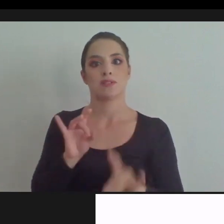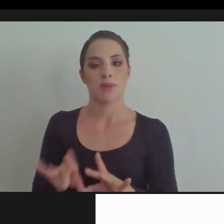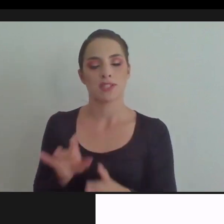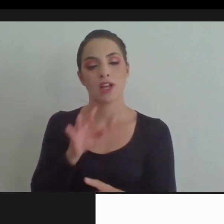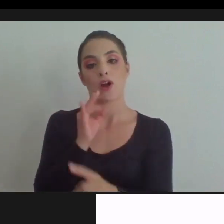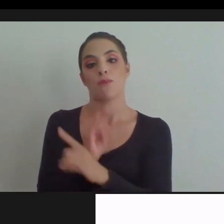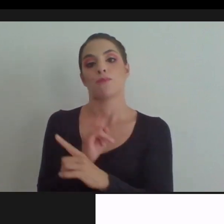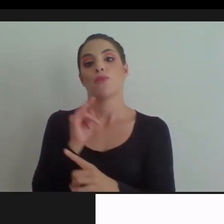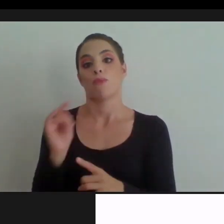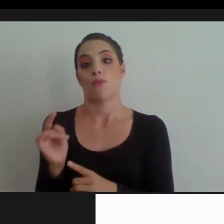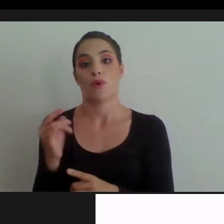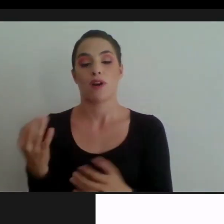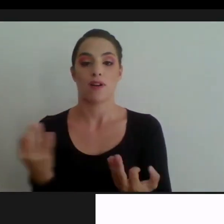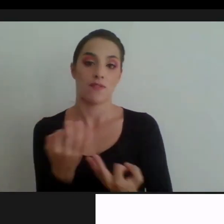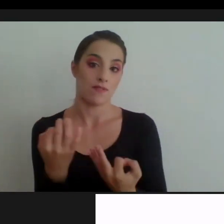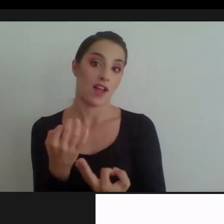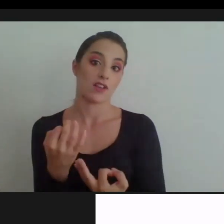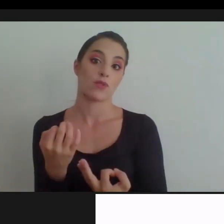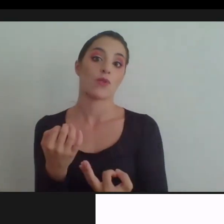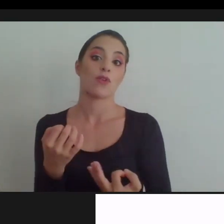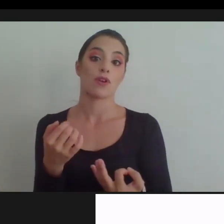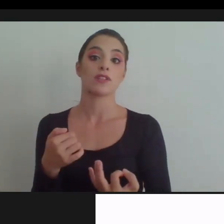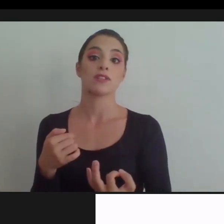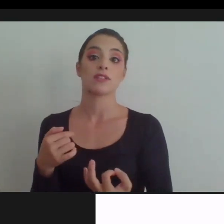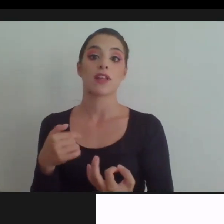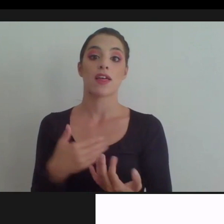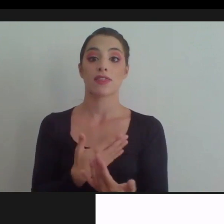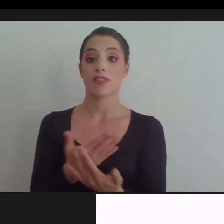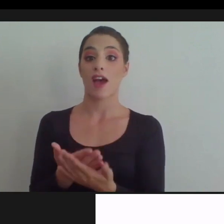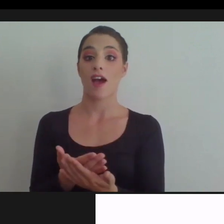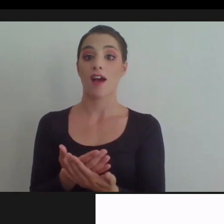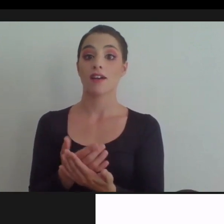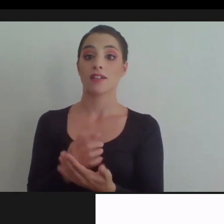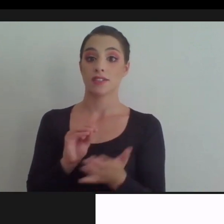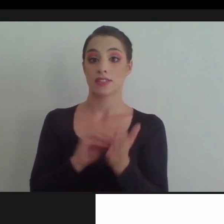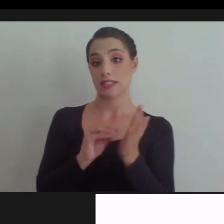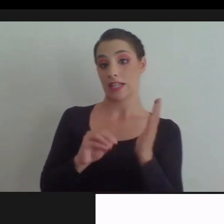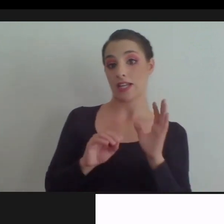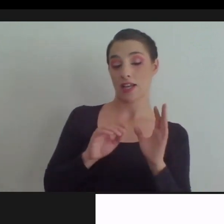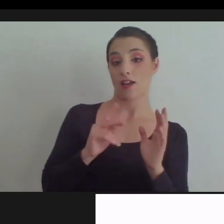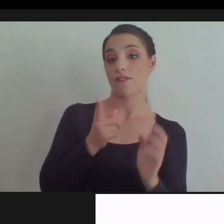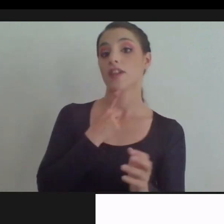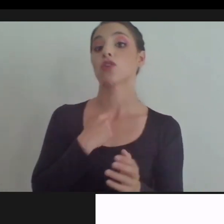Quicico que tornasse